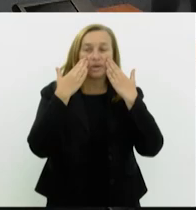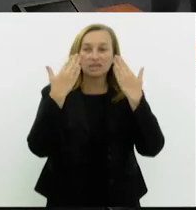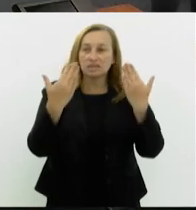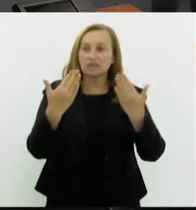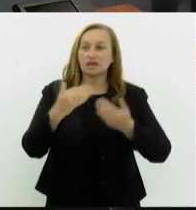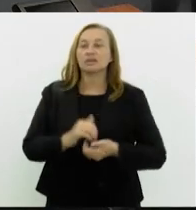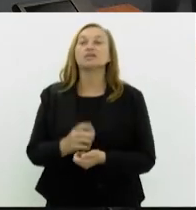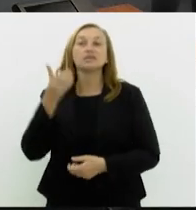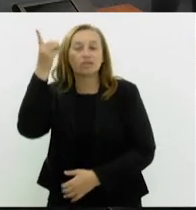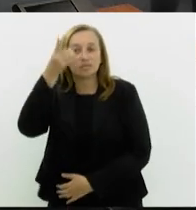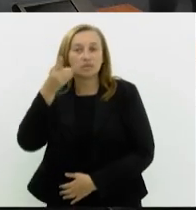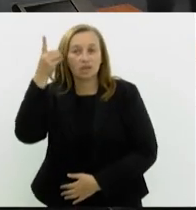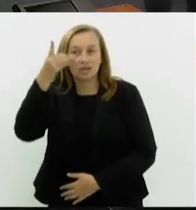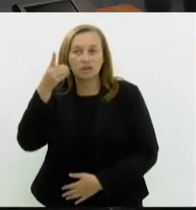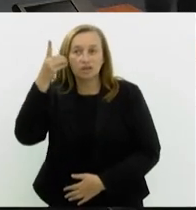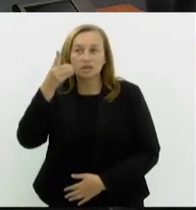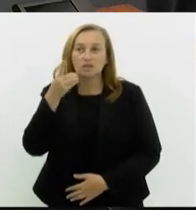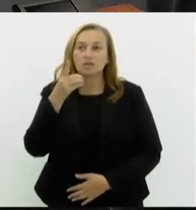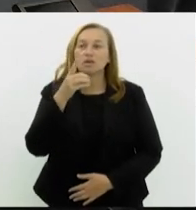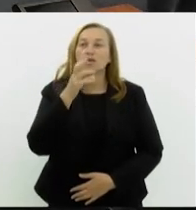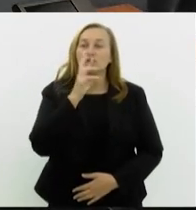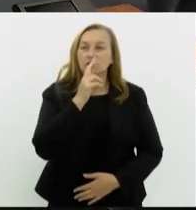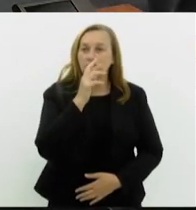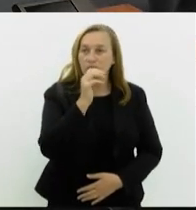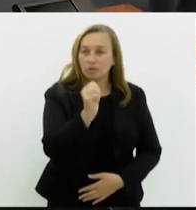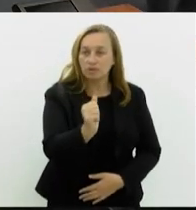parecer, deputado Rodrigo Amorim.